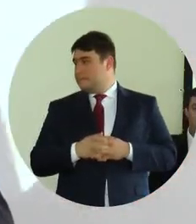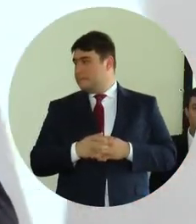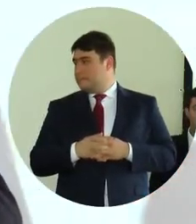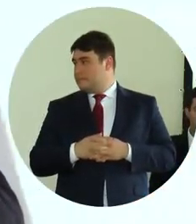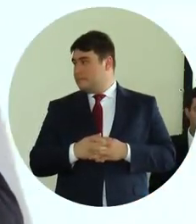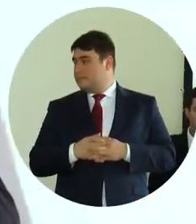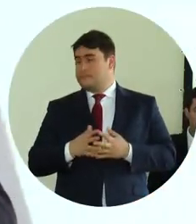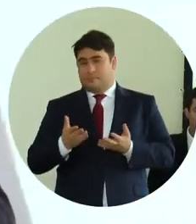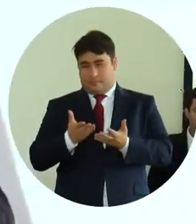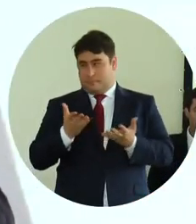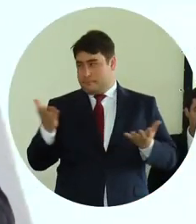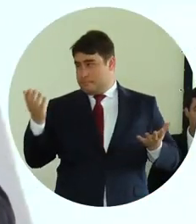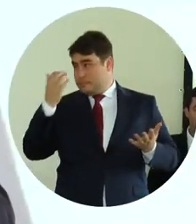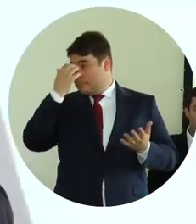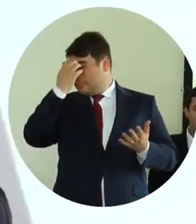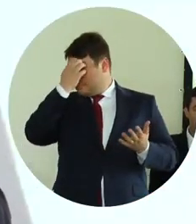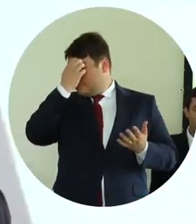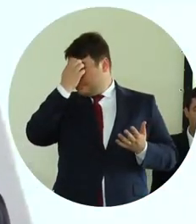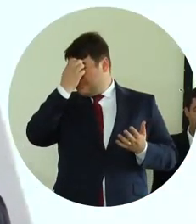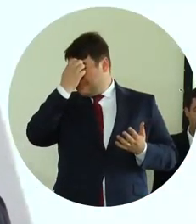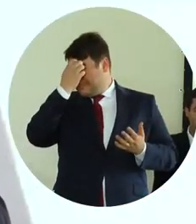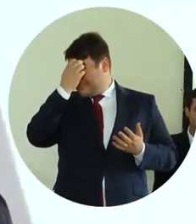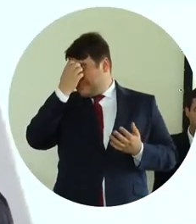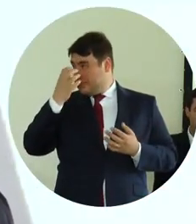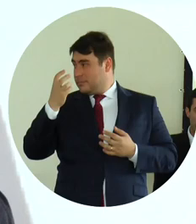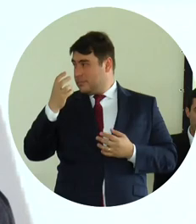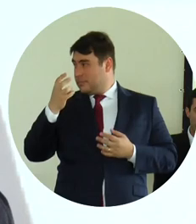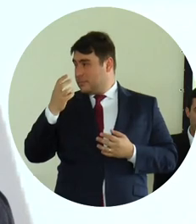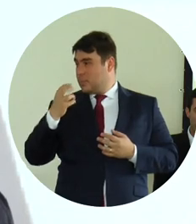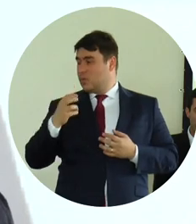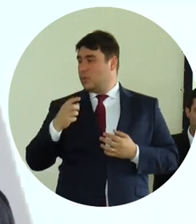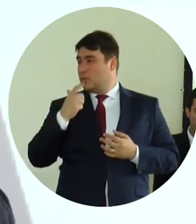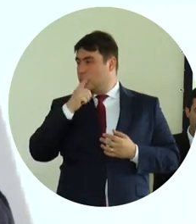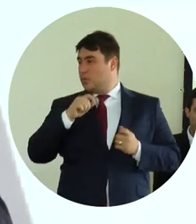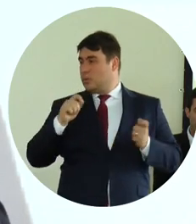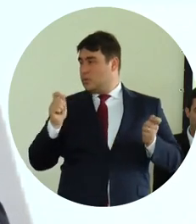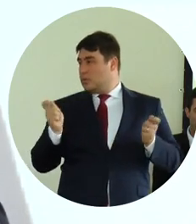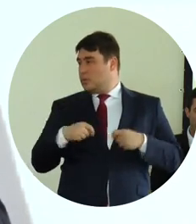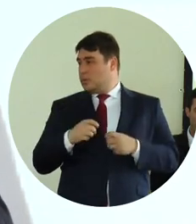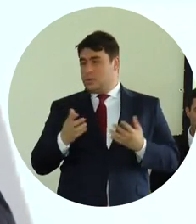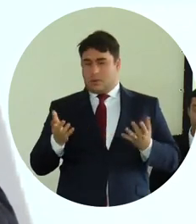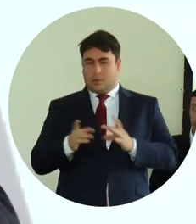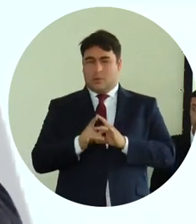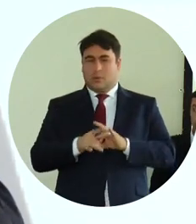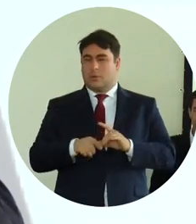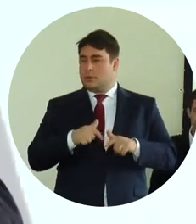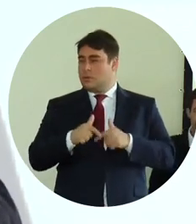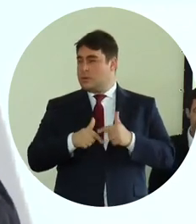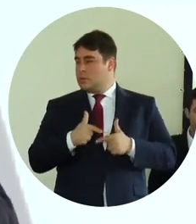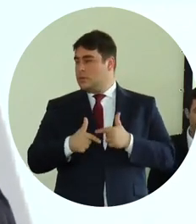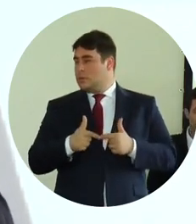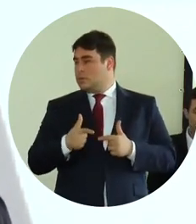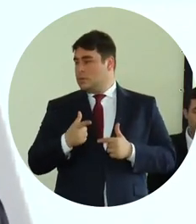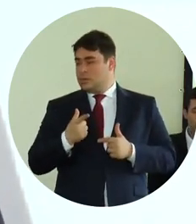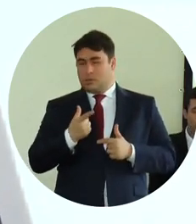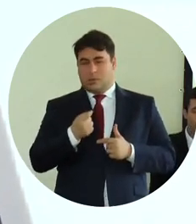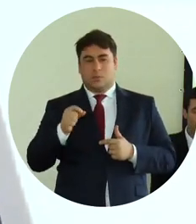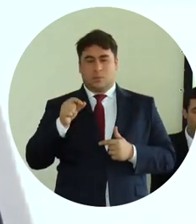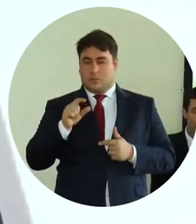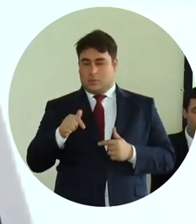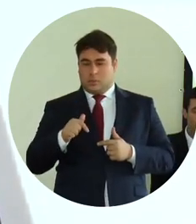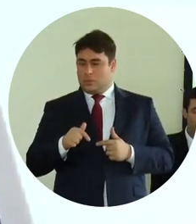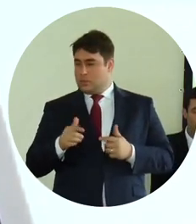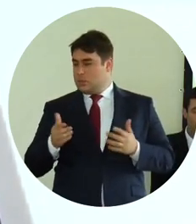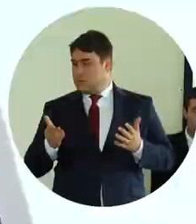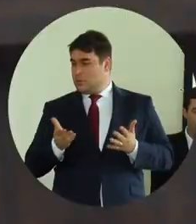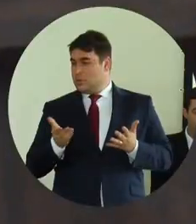Senhoras e senhores, o 4º Prêmio Melhores Empresas para Trabalhadores com Deficiência em 2017